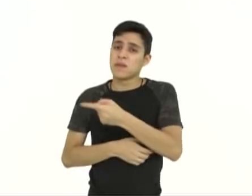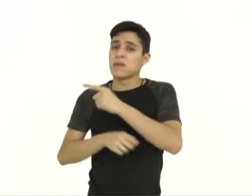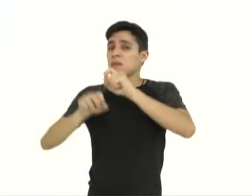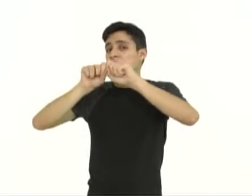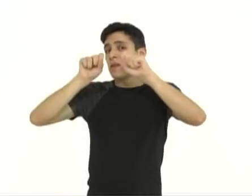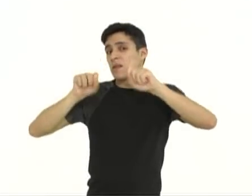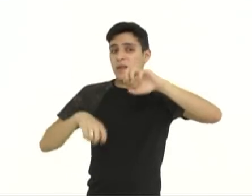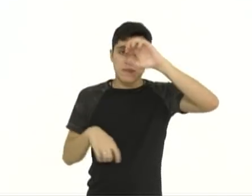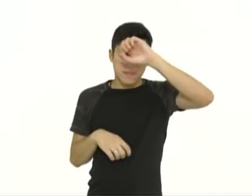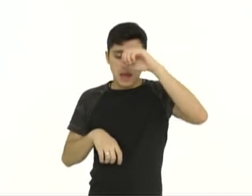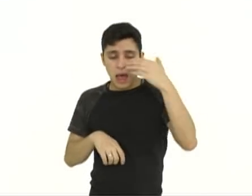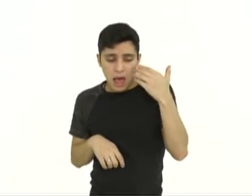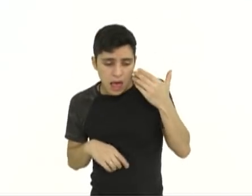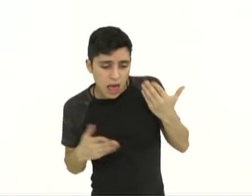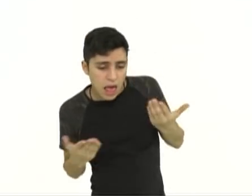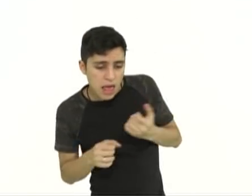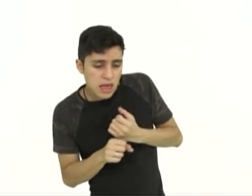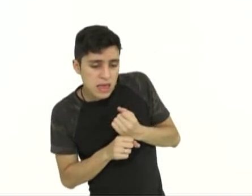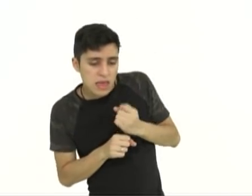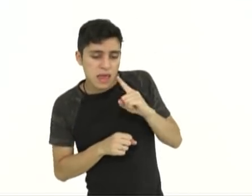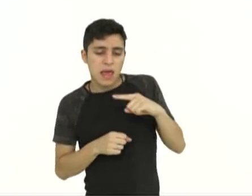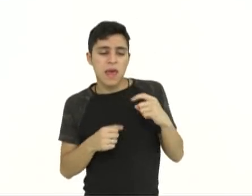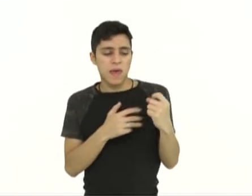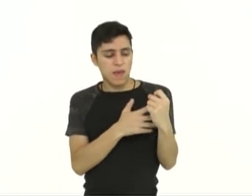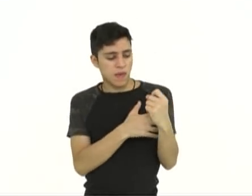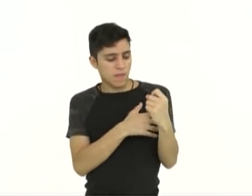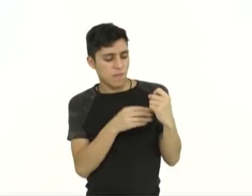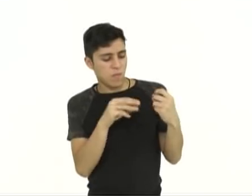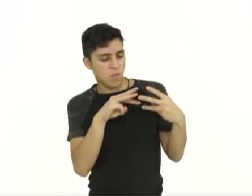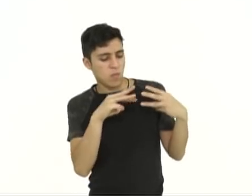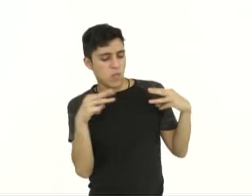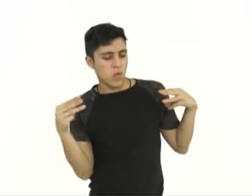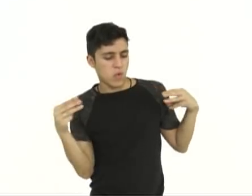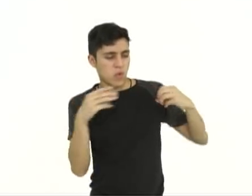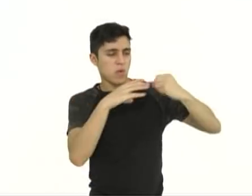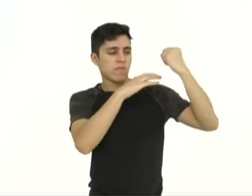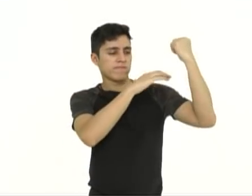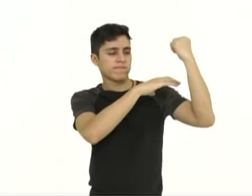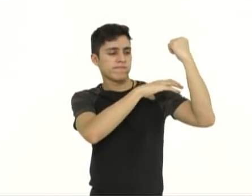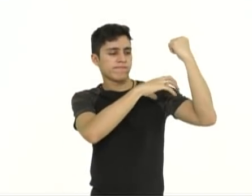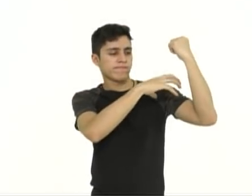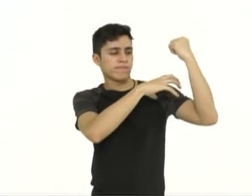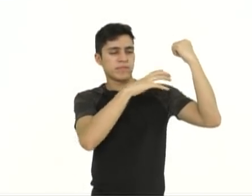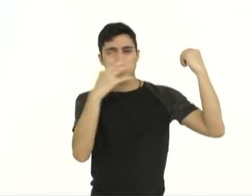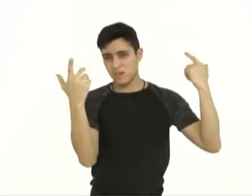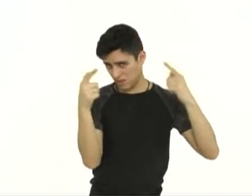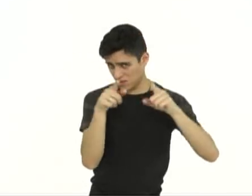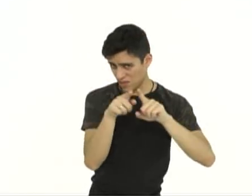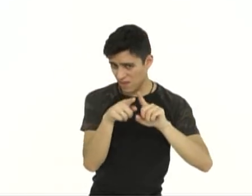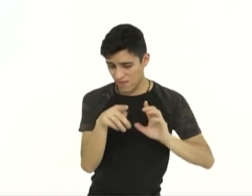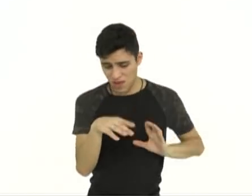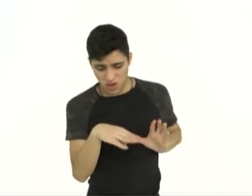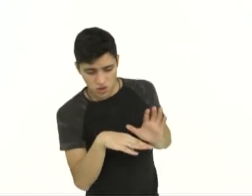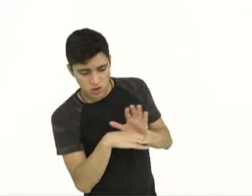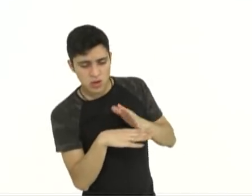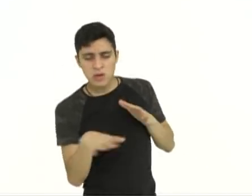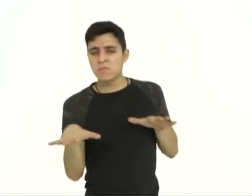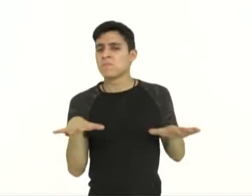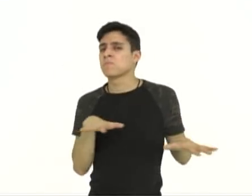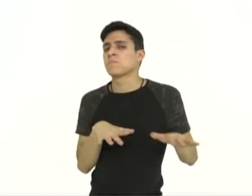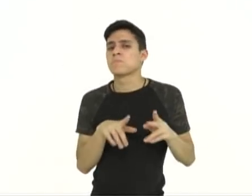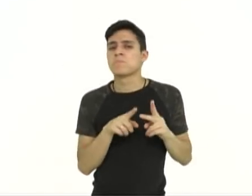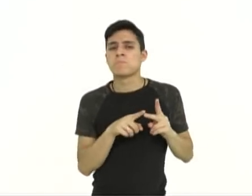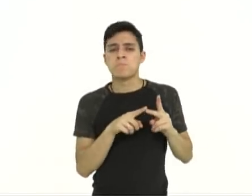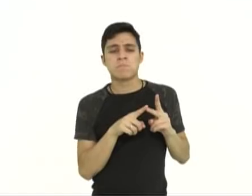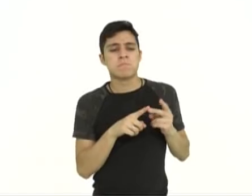o sistema muscular, os músculos. Ou seja, vai garantir também a movimentação do nosso corpo e a